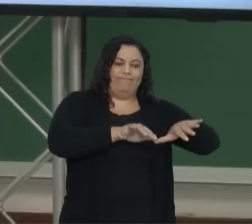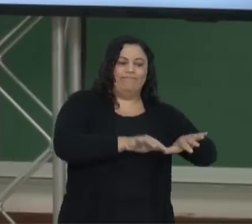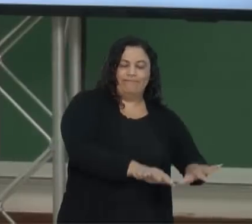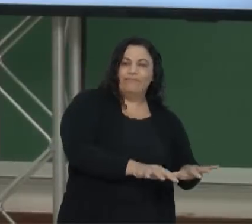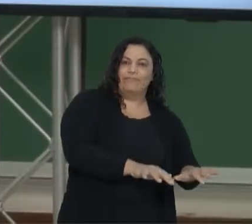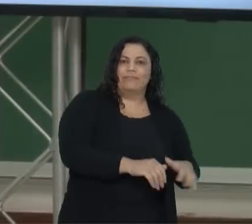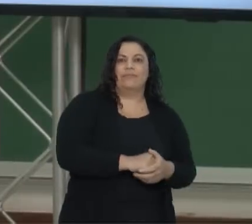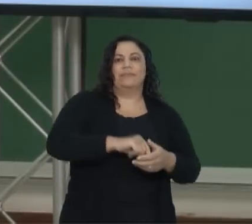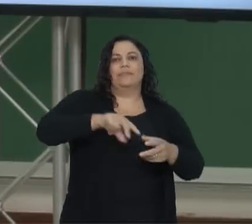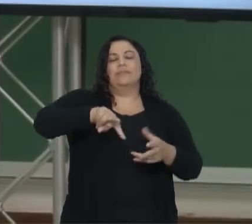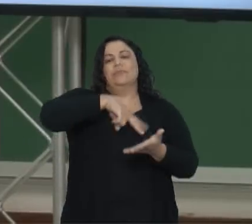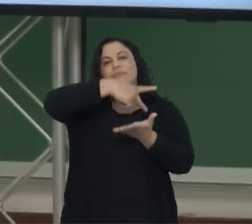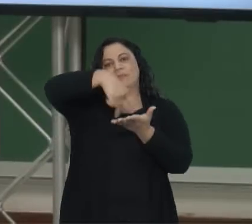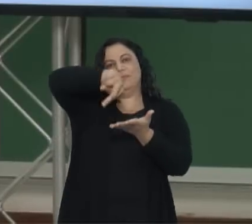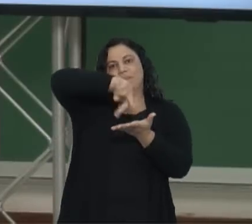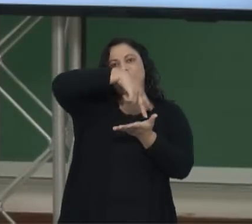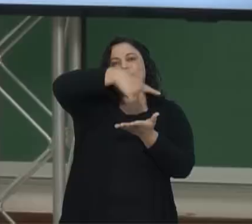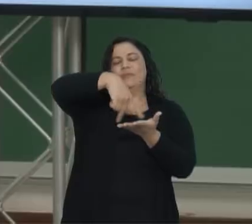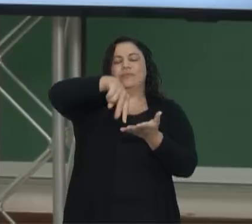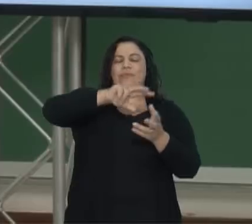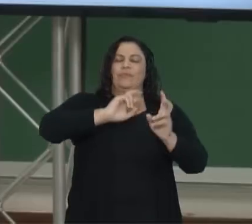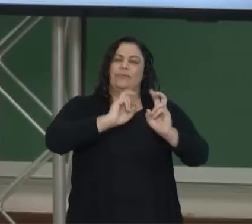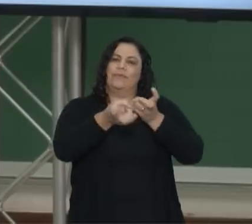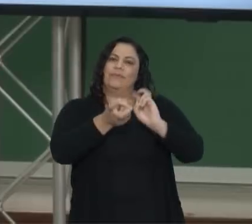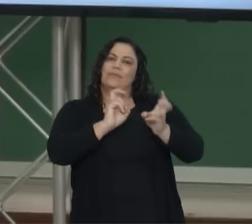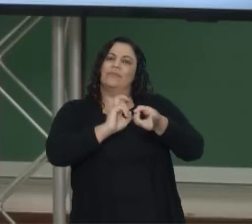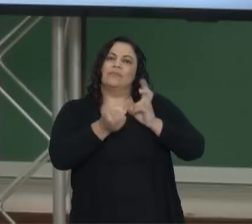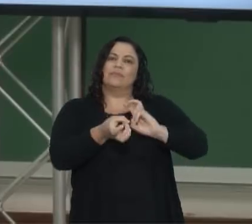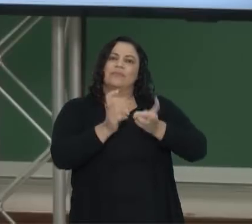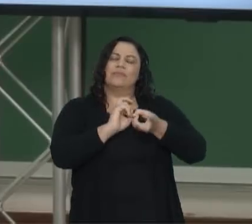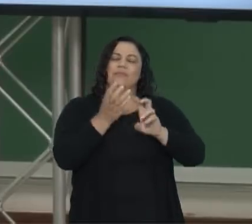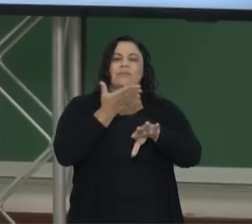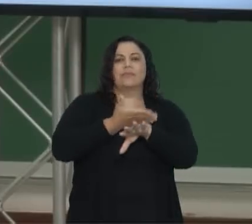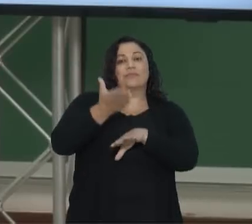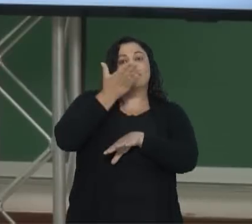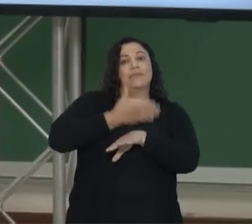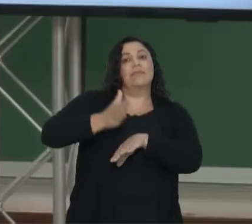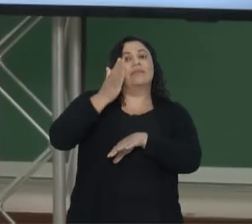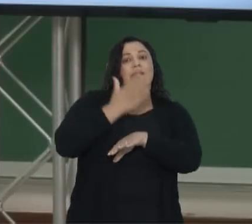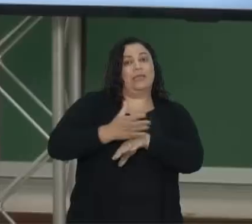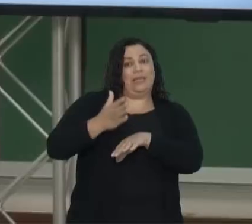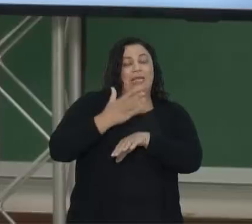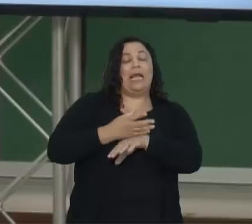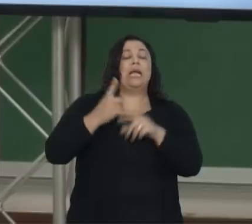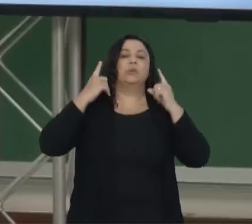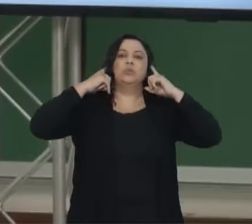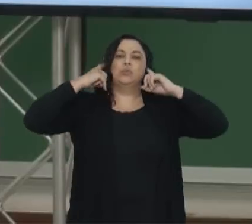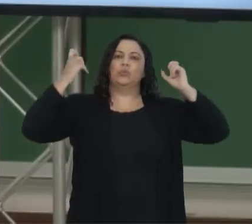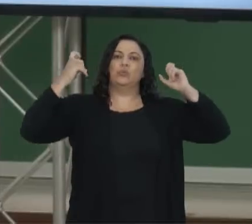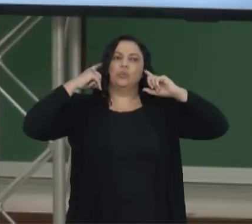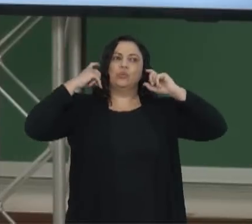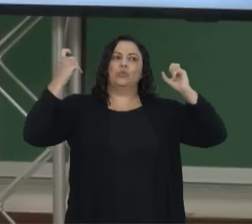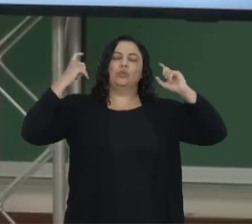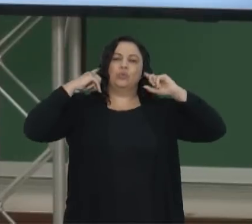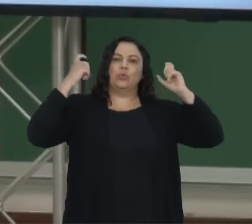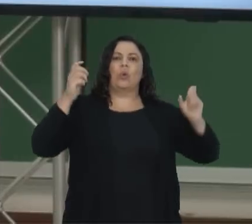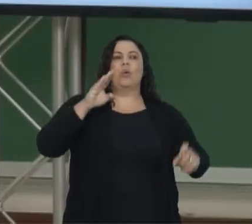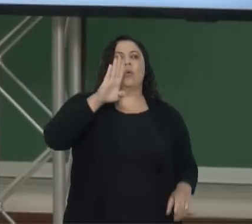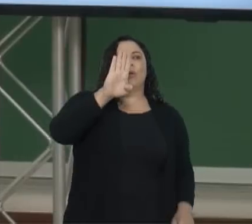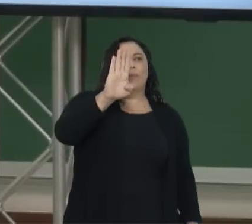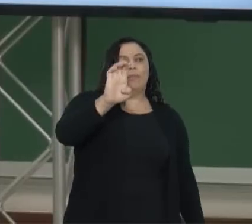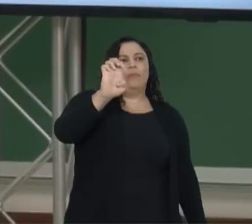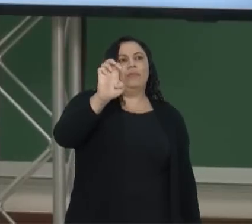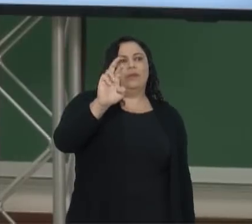os movimentos como um treinamento. Embalados por som do berimbau, que é um instrumento muito conhecido, principalmente